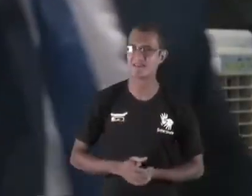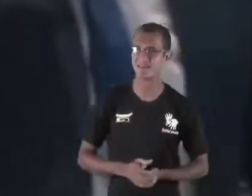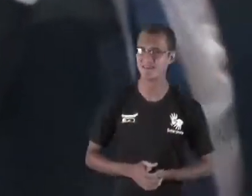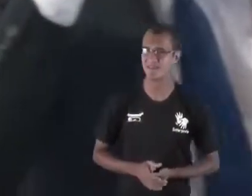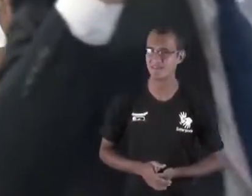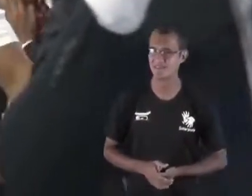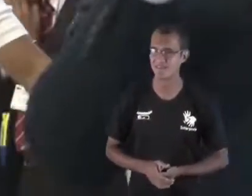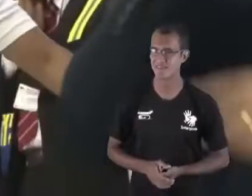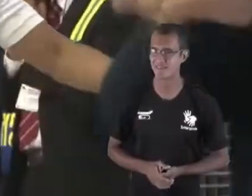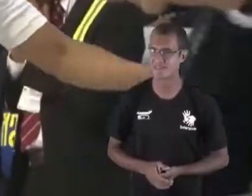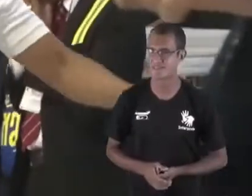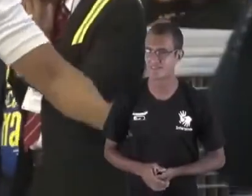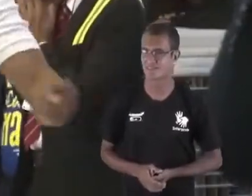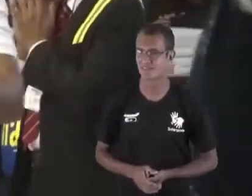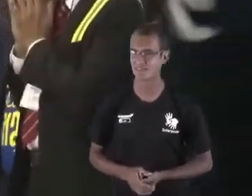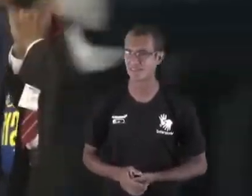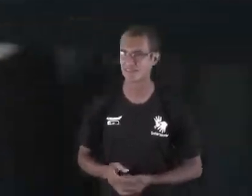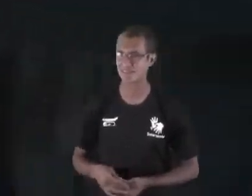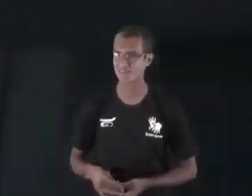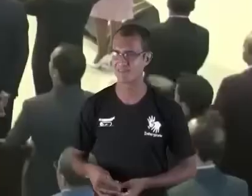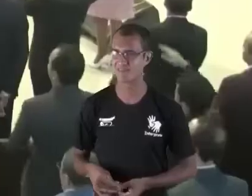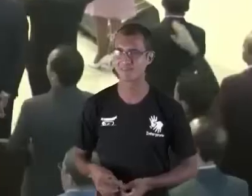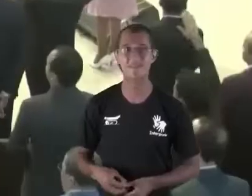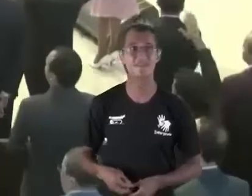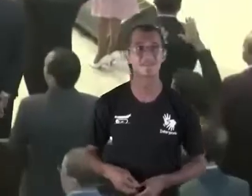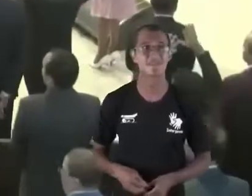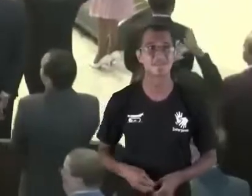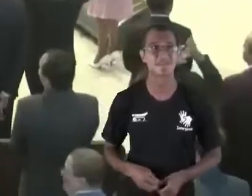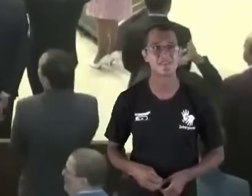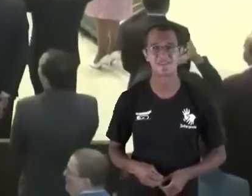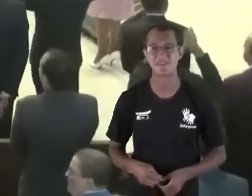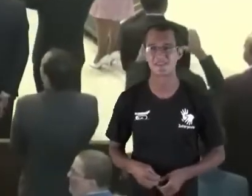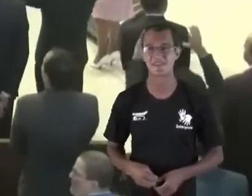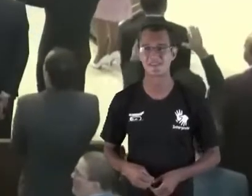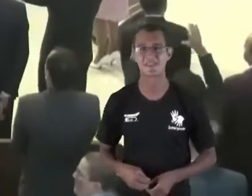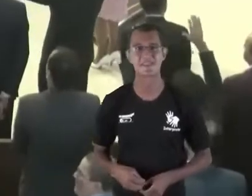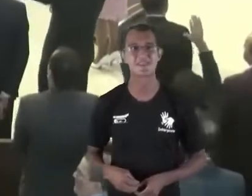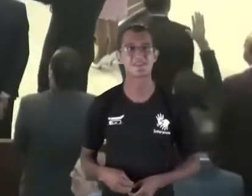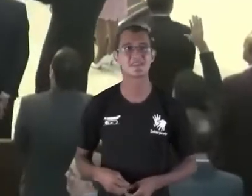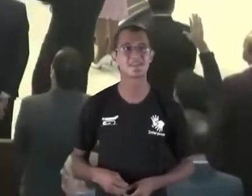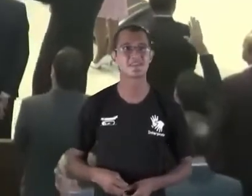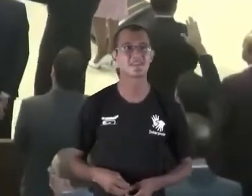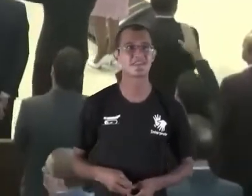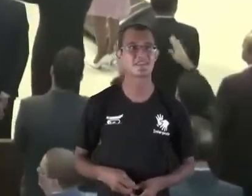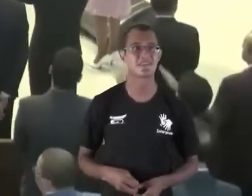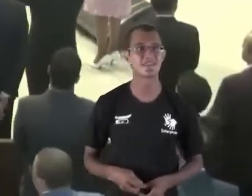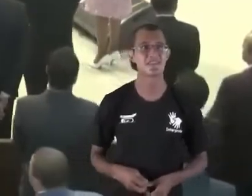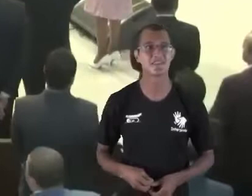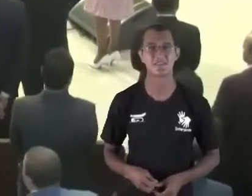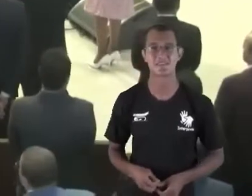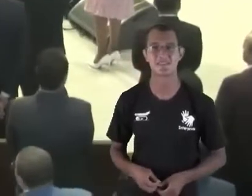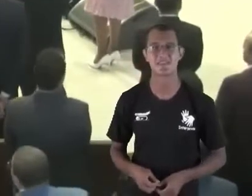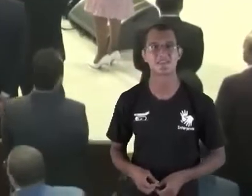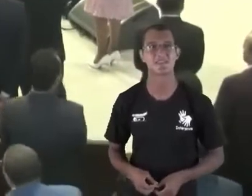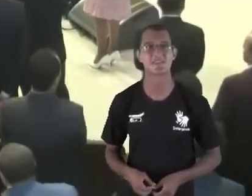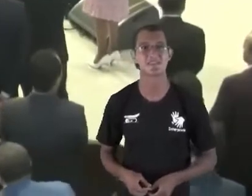Cadê a vigésima quarta? Tá vindo a vigésima quarta. Tá vindo a vigésima quarta.